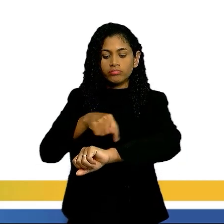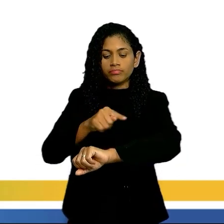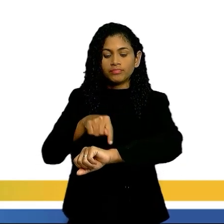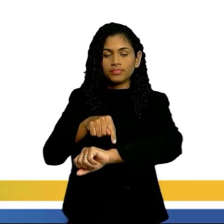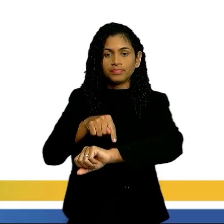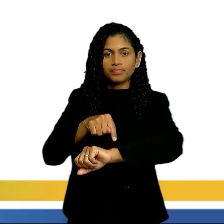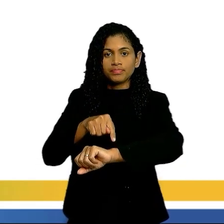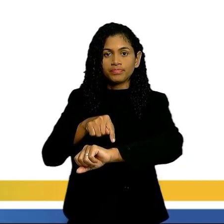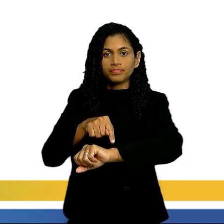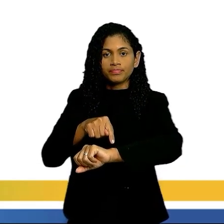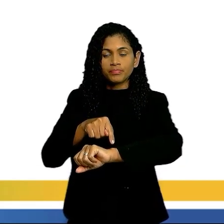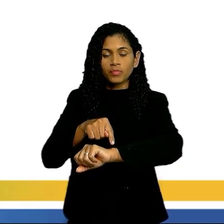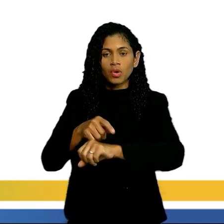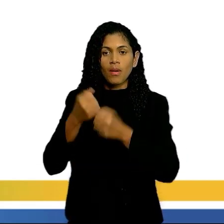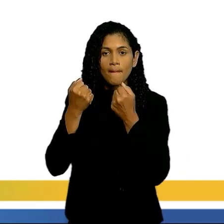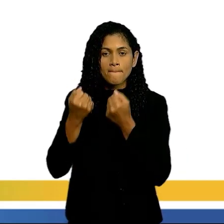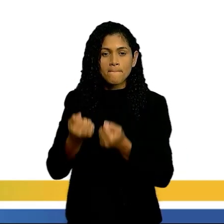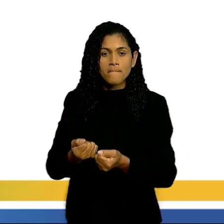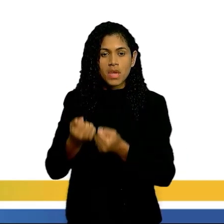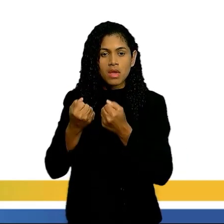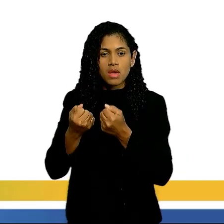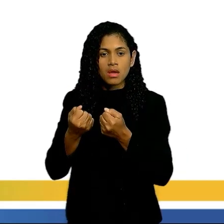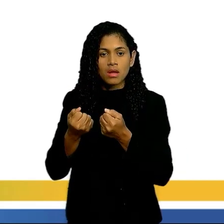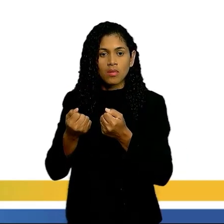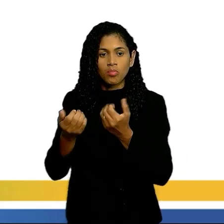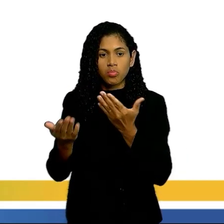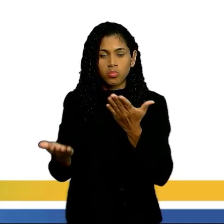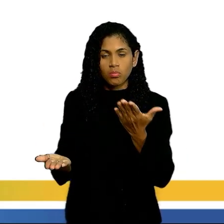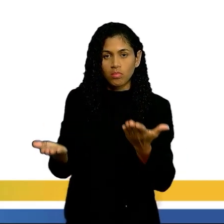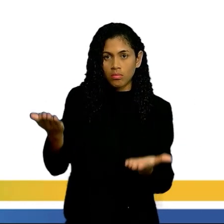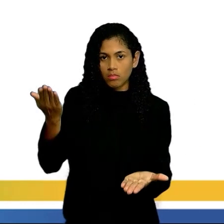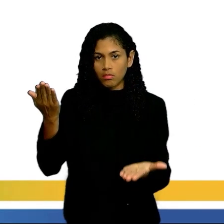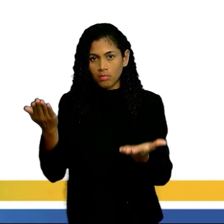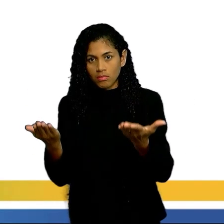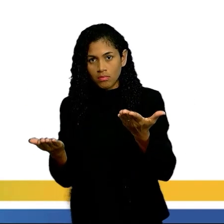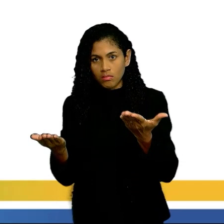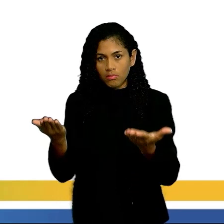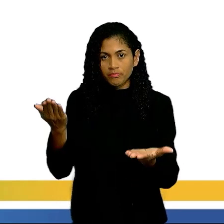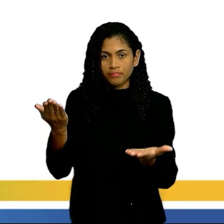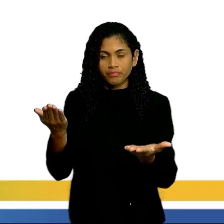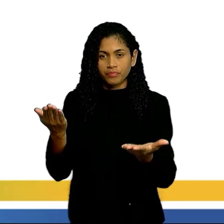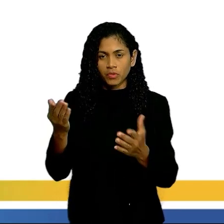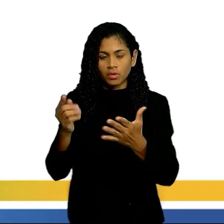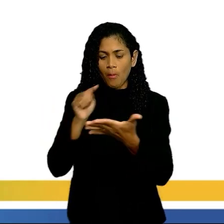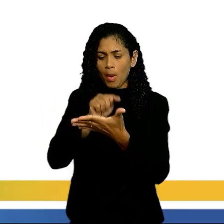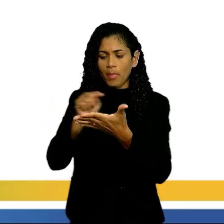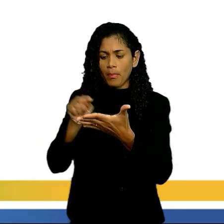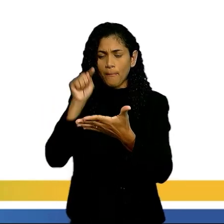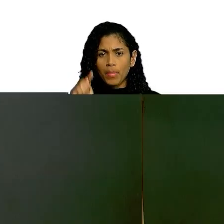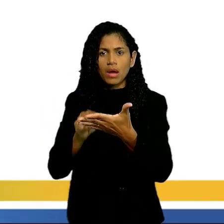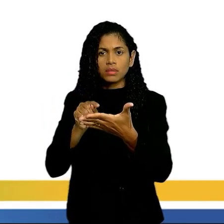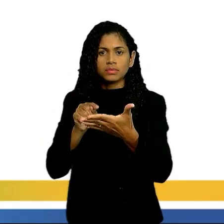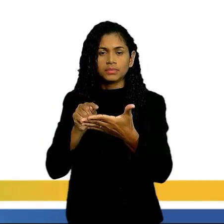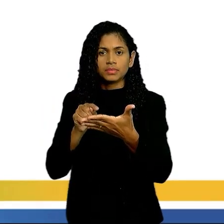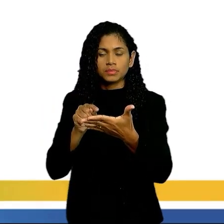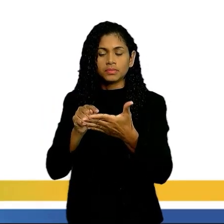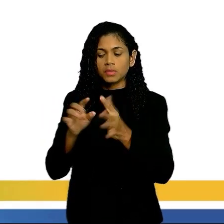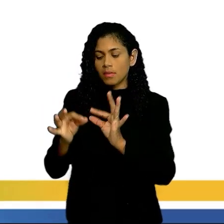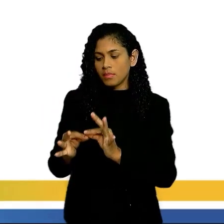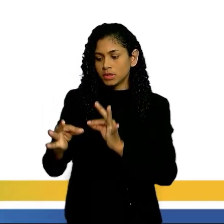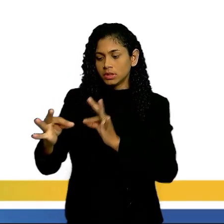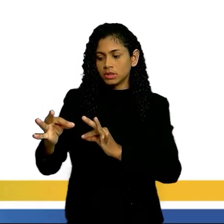tá? Peso, balança, tudo que vocês estão vendo aí, calculadora, medida,